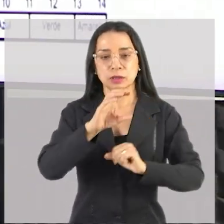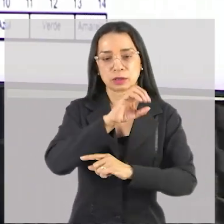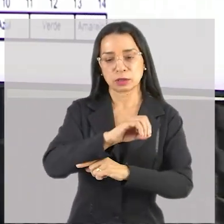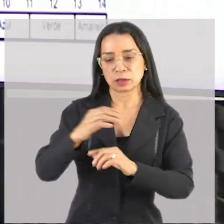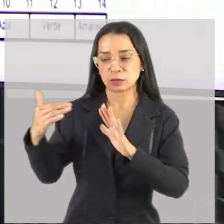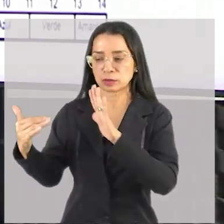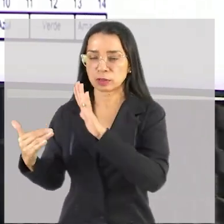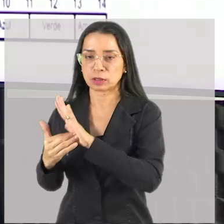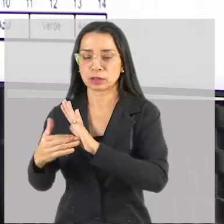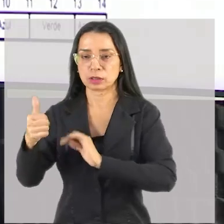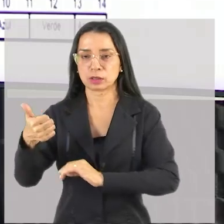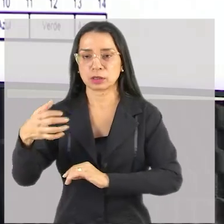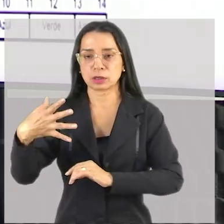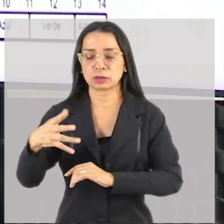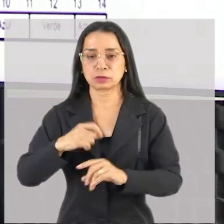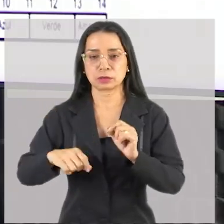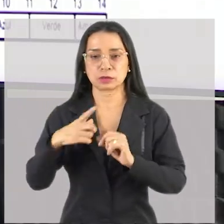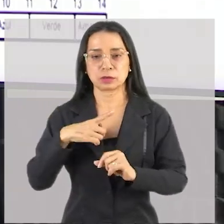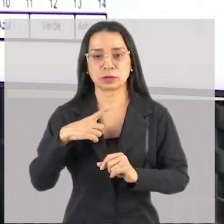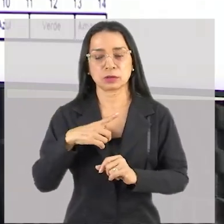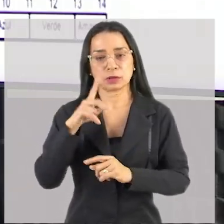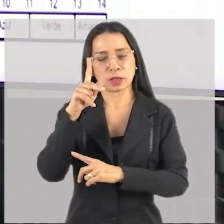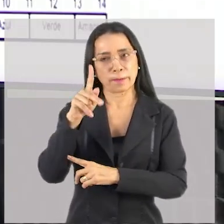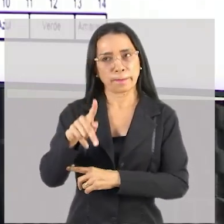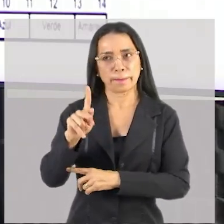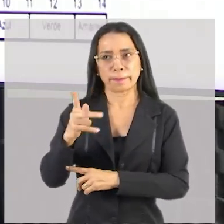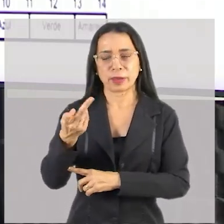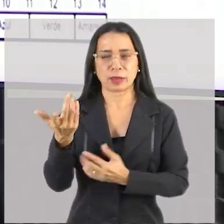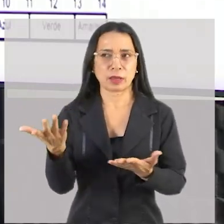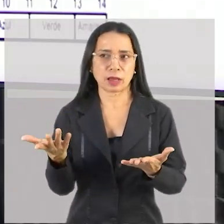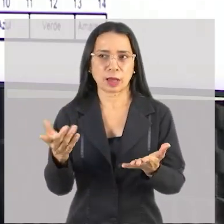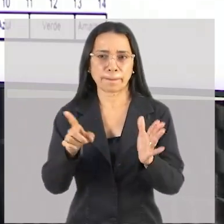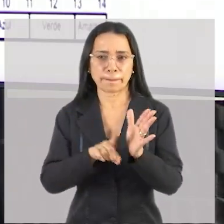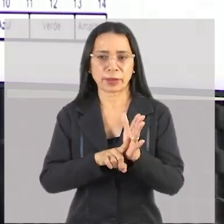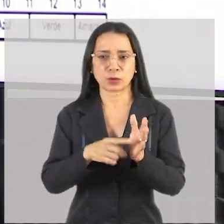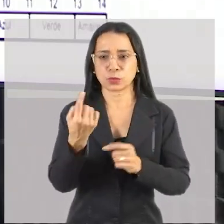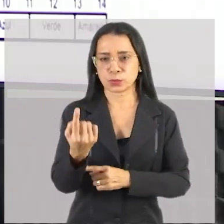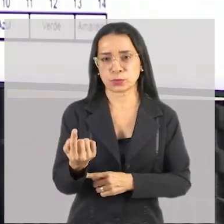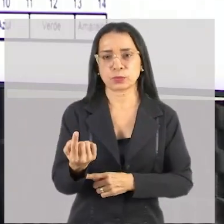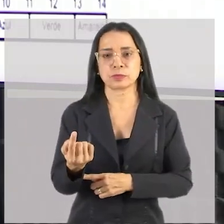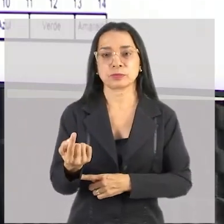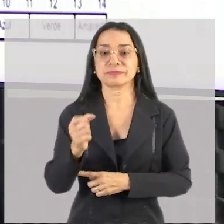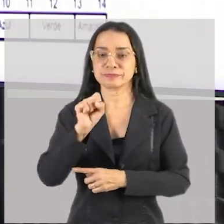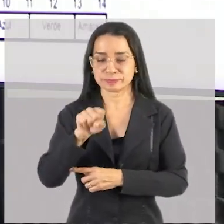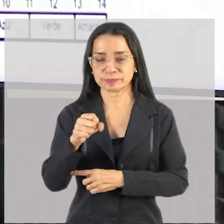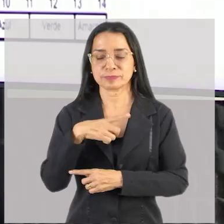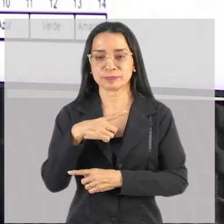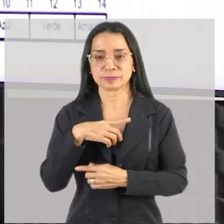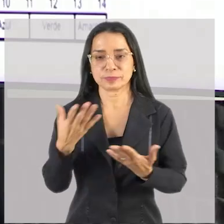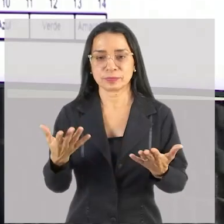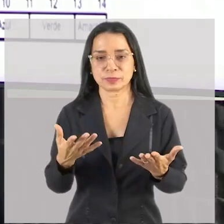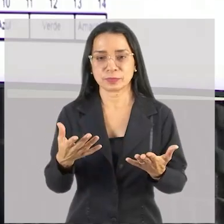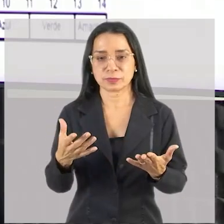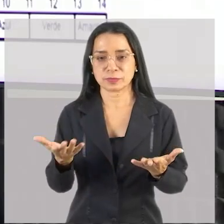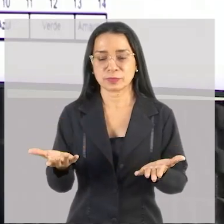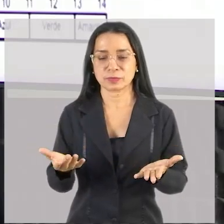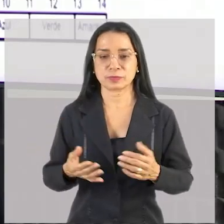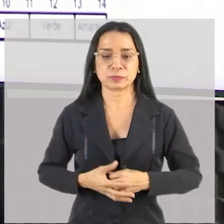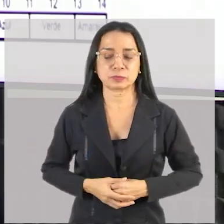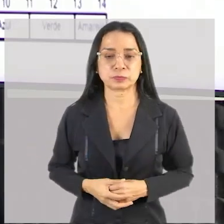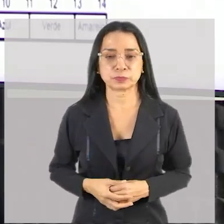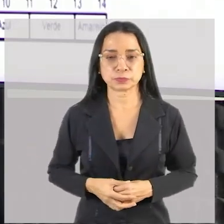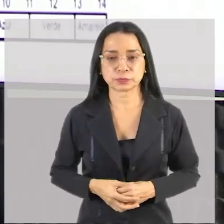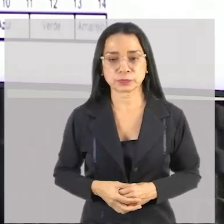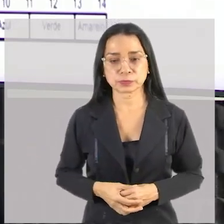14. E, Daniel, existe pH menos 1? Existe. Não fica imaginando que tu não pode ter um pH